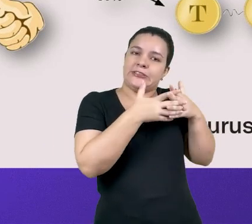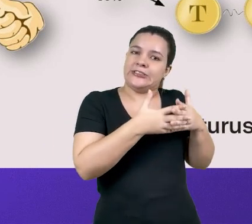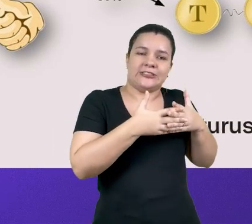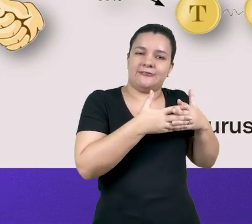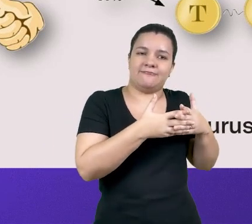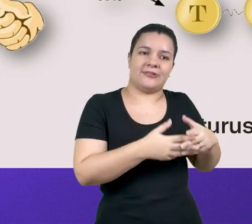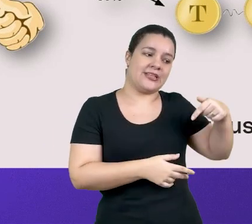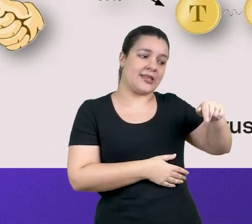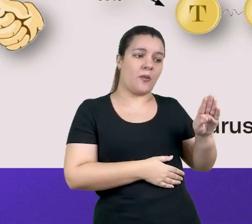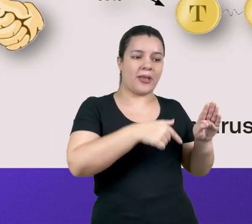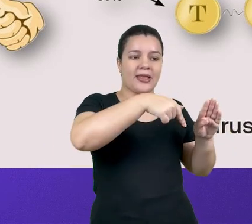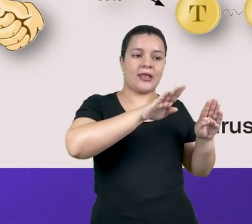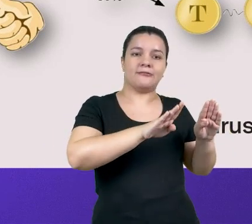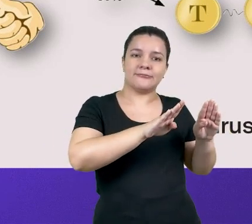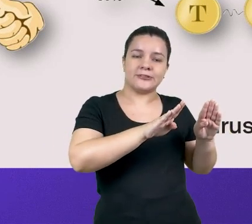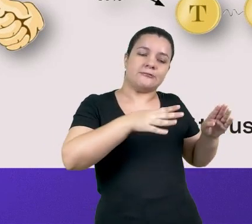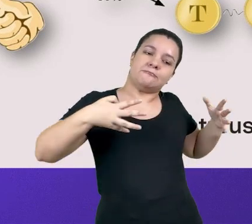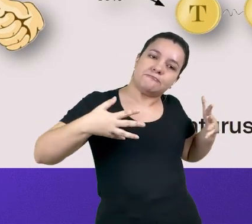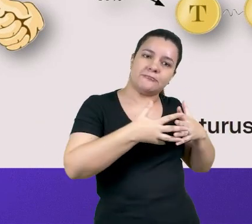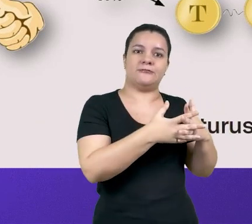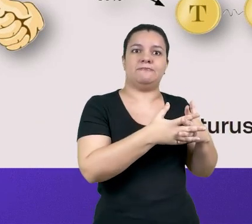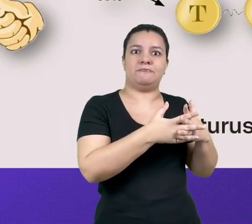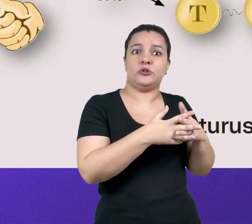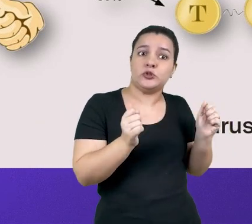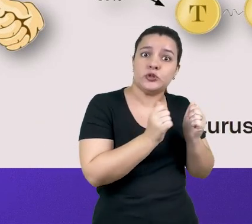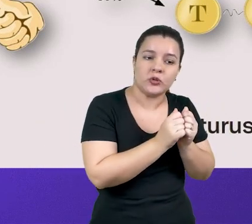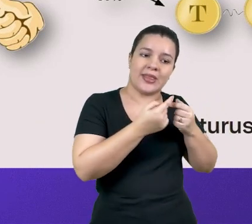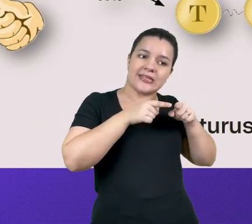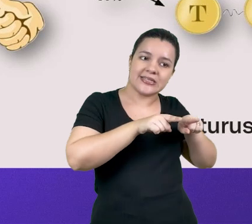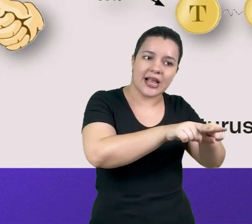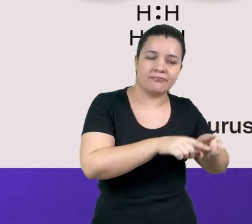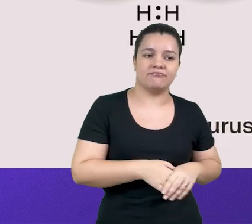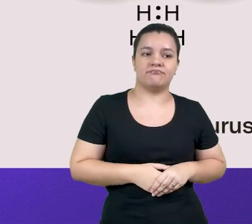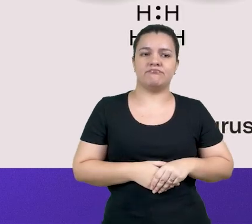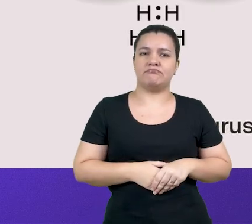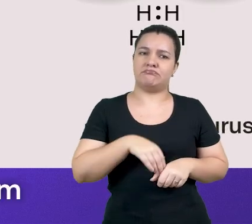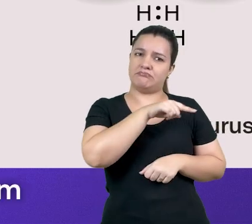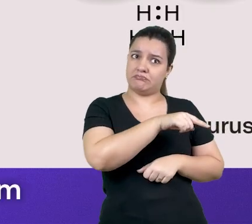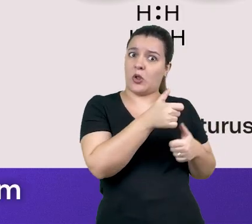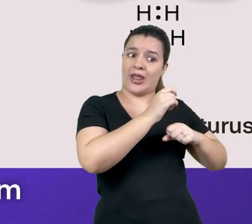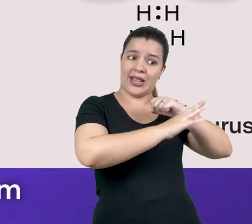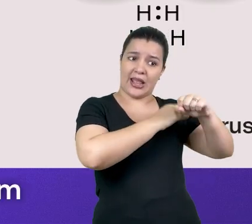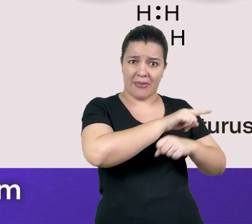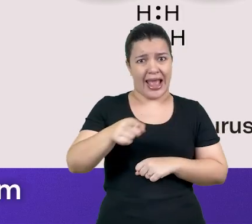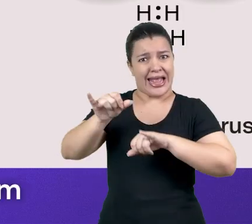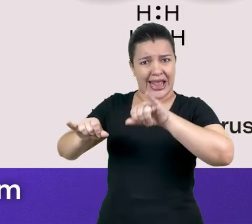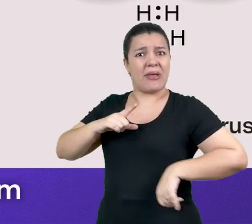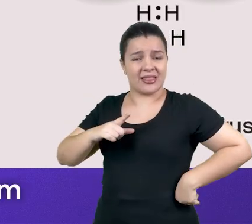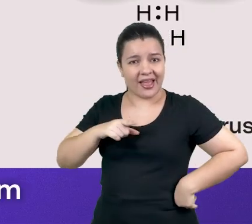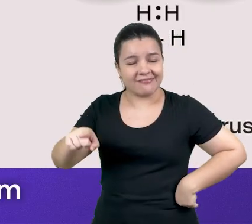não é um qubit mais um outro qubit, e sim os dois qubits de forma simultânea. Bom, e qual a relação disso com a